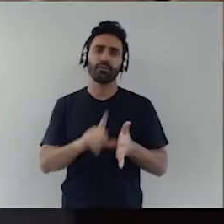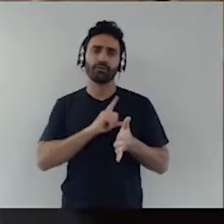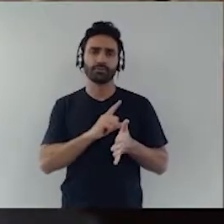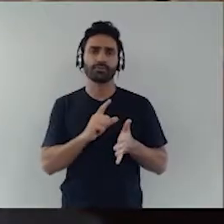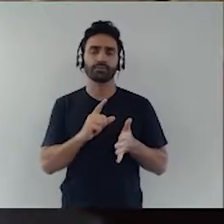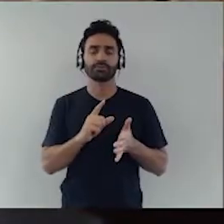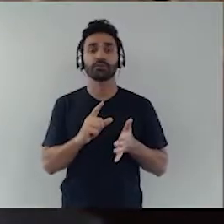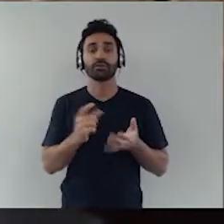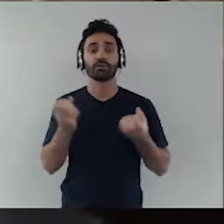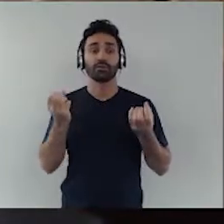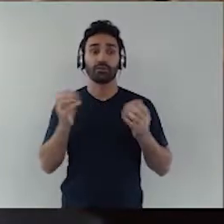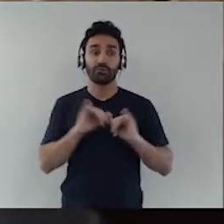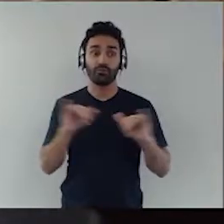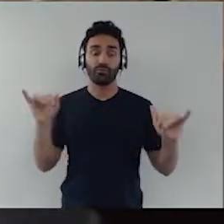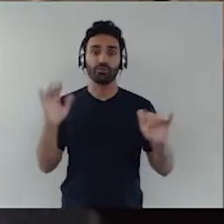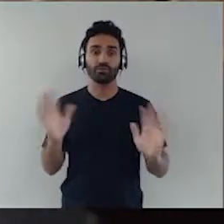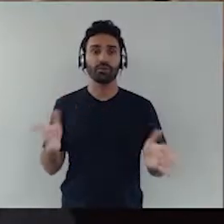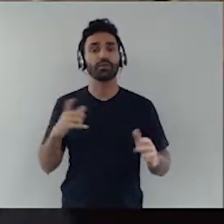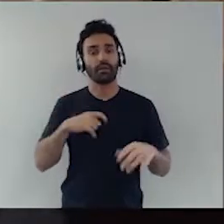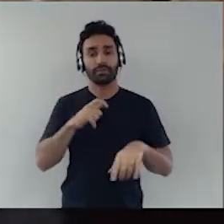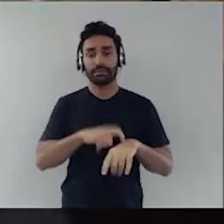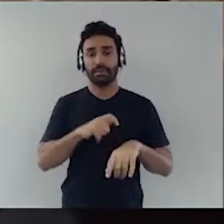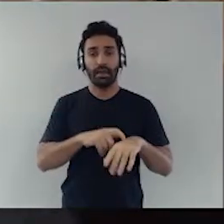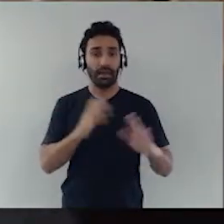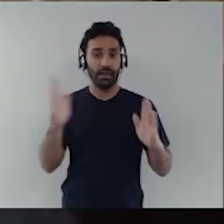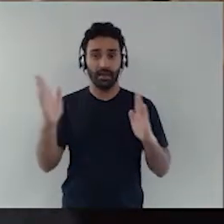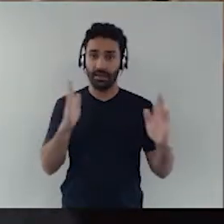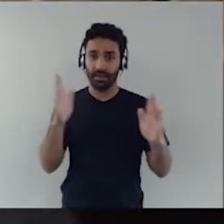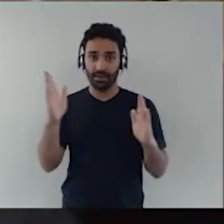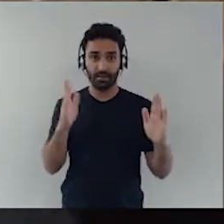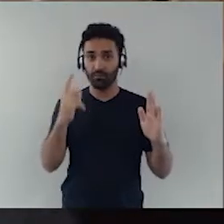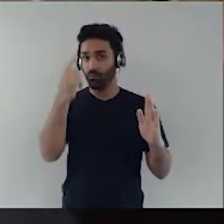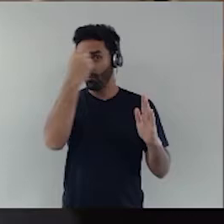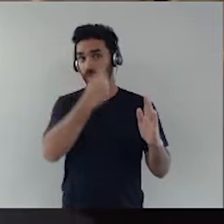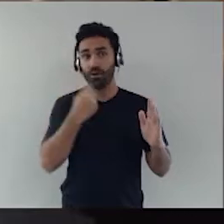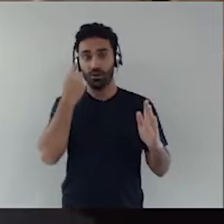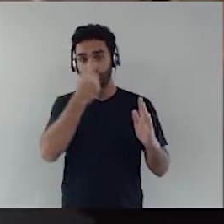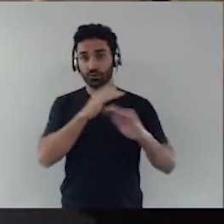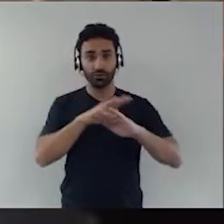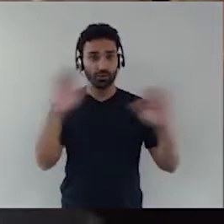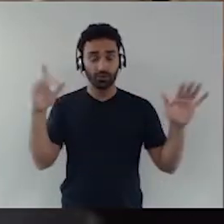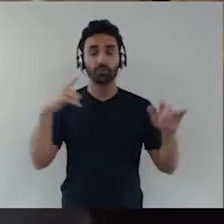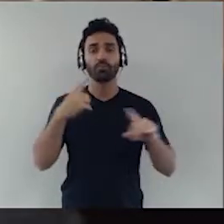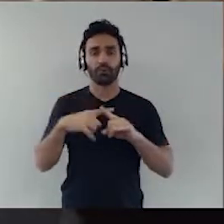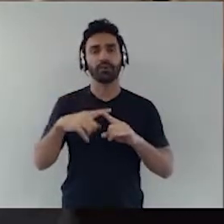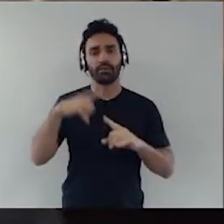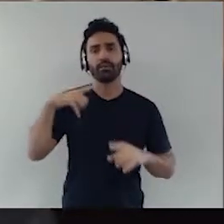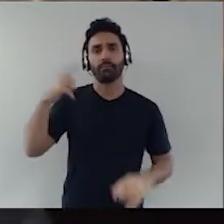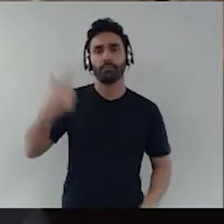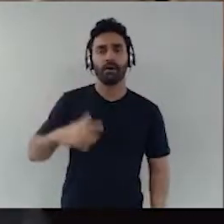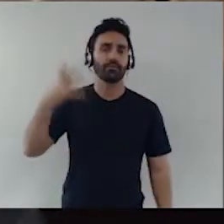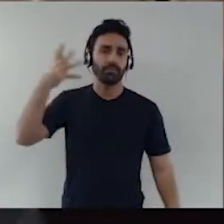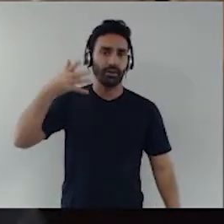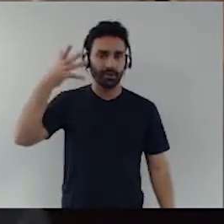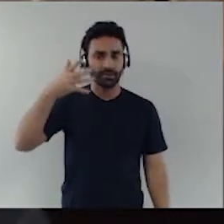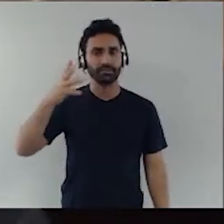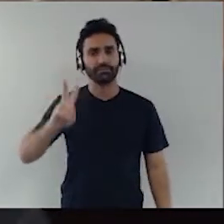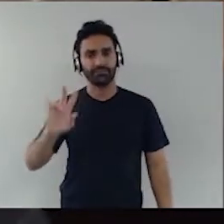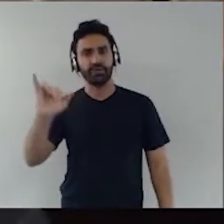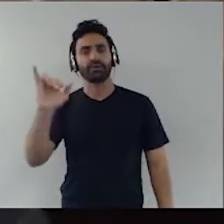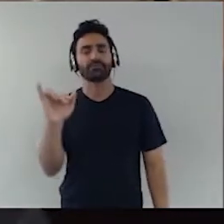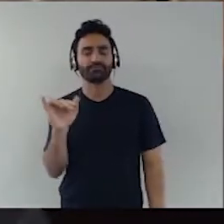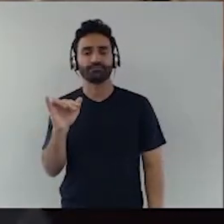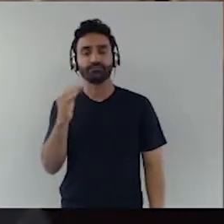anteriormente, tem um prazo e o período de duração de 1 hora, até porque temos outros painéis que irão